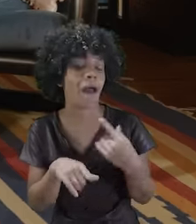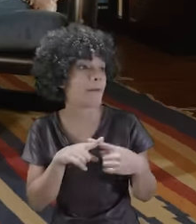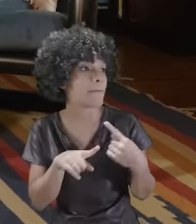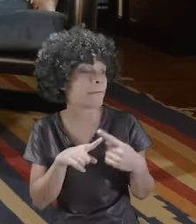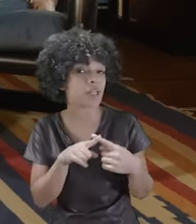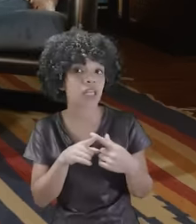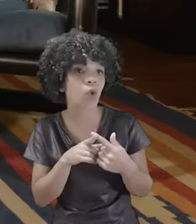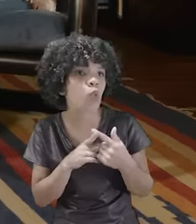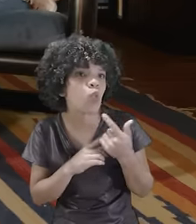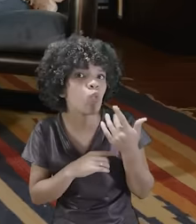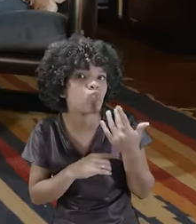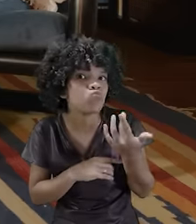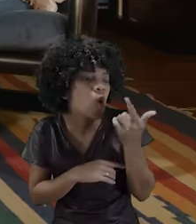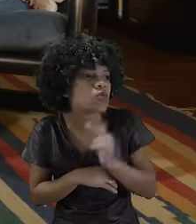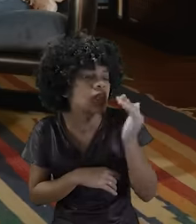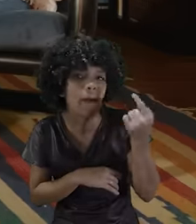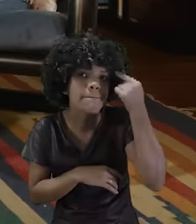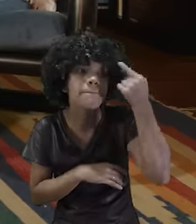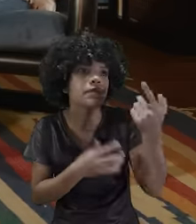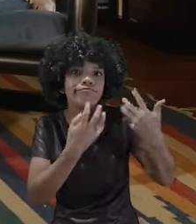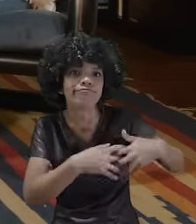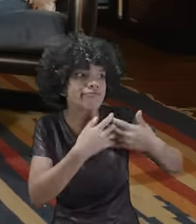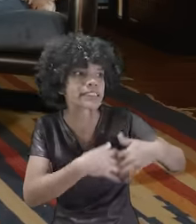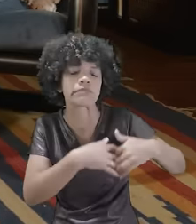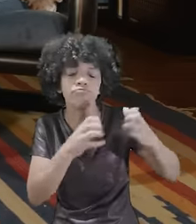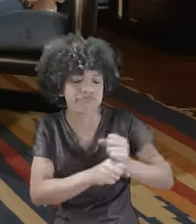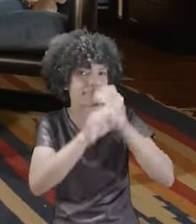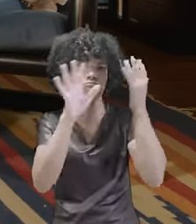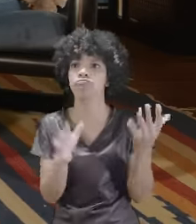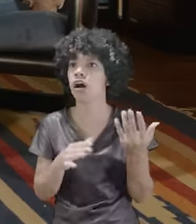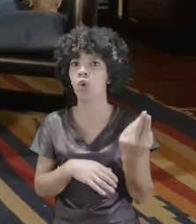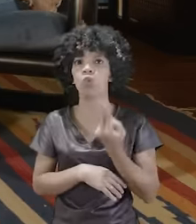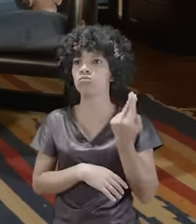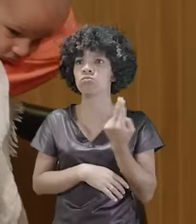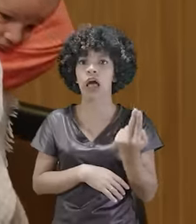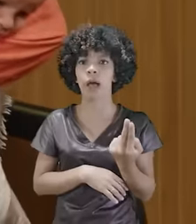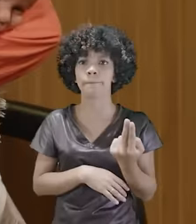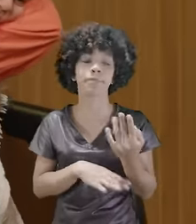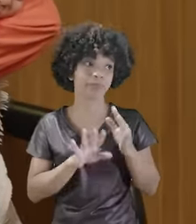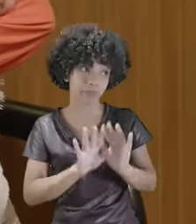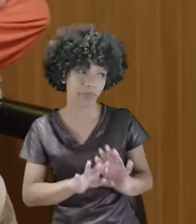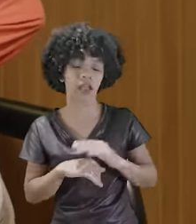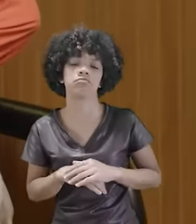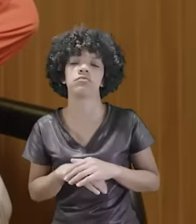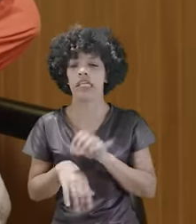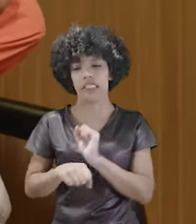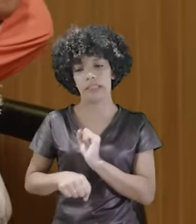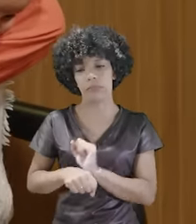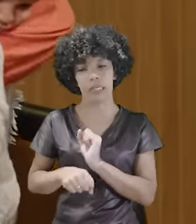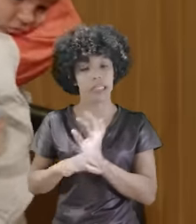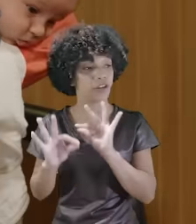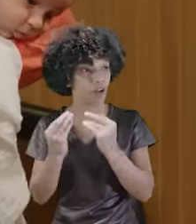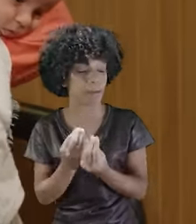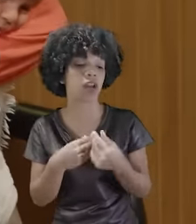sem pensar amigo fechou minha cabeça que isso onde vou beber aqui não dá aí um rapaz ele tava esperando